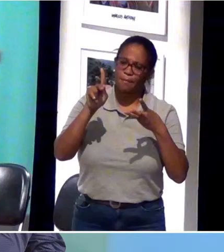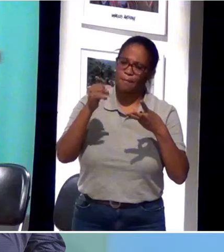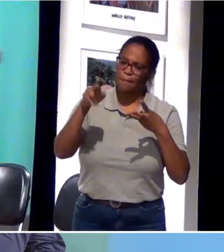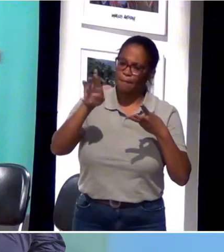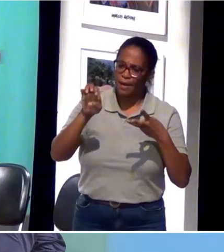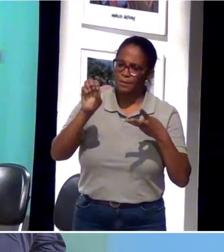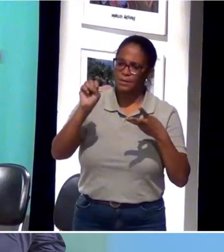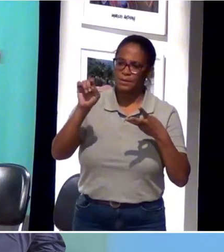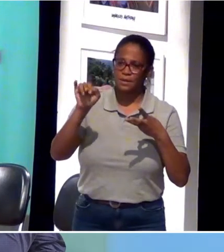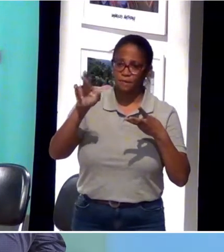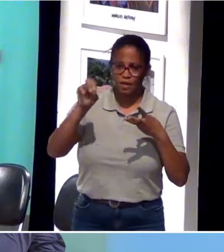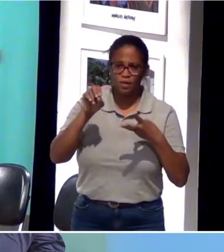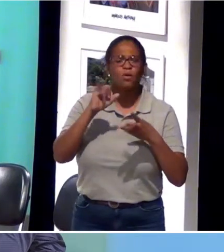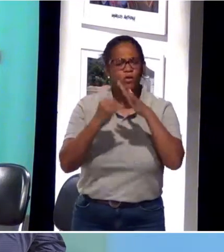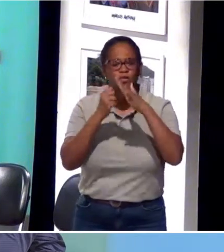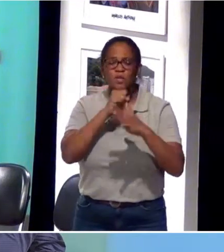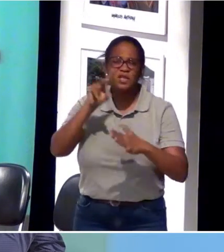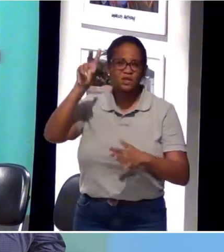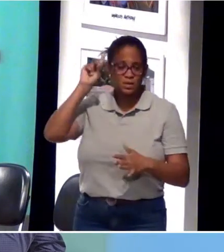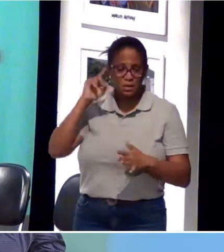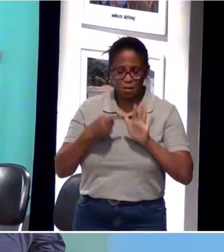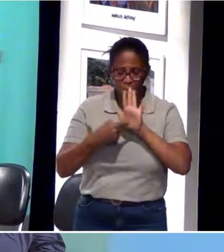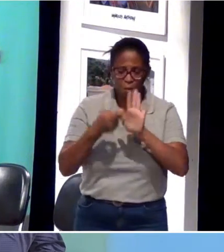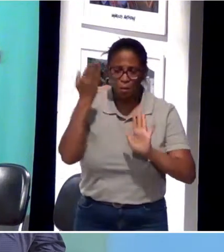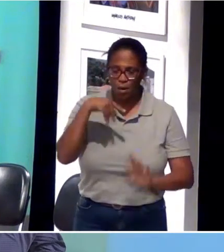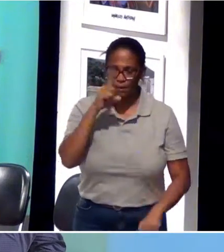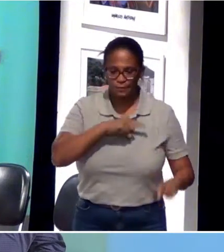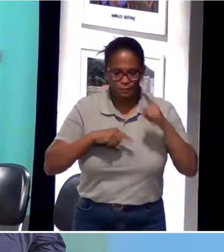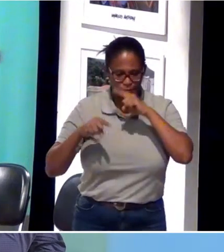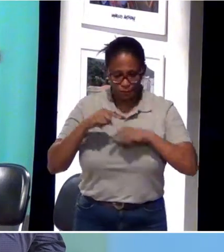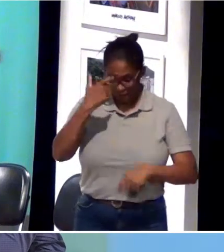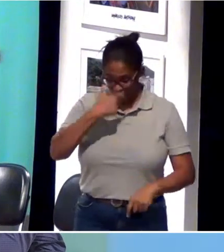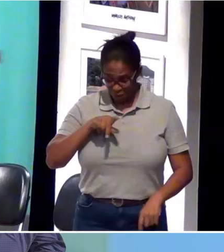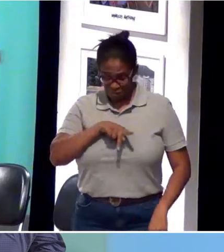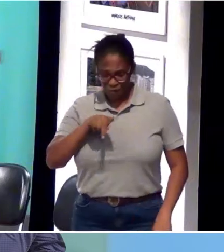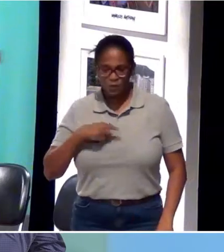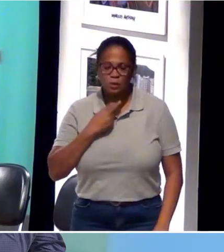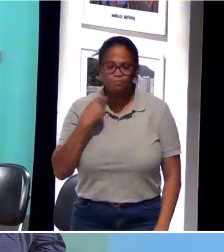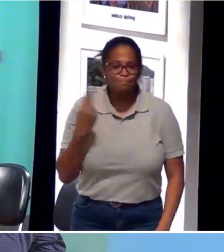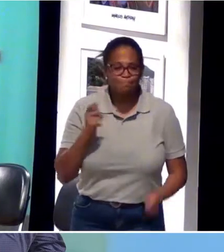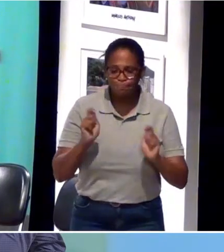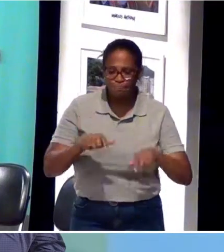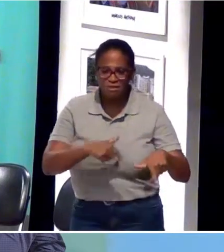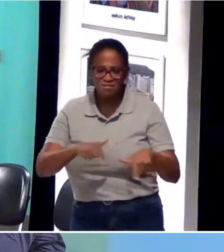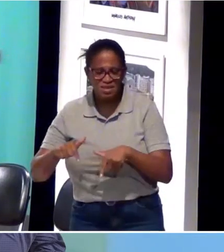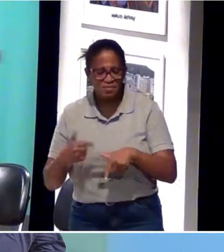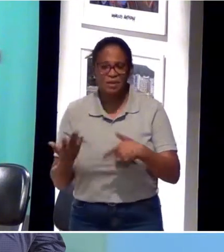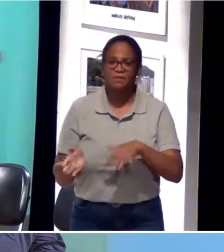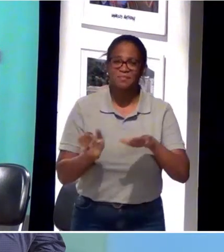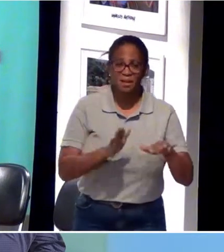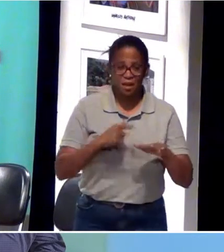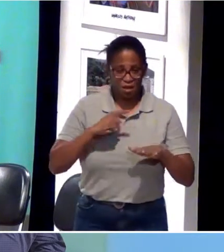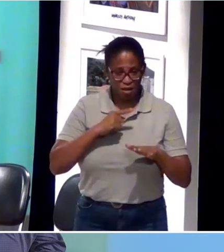sistema, que demonstram assim, uma precariedade, um professor que não tem condições de trabalho, instituições